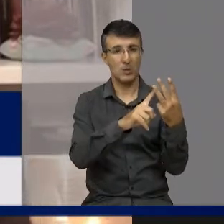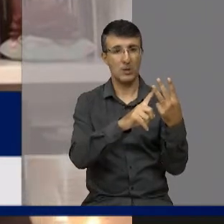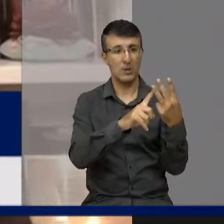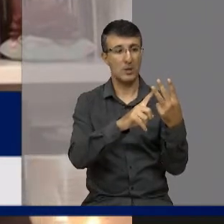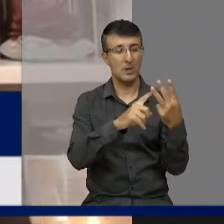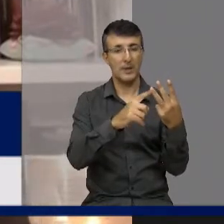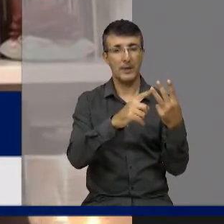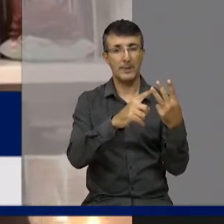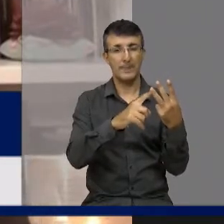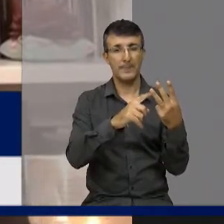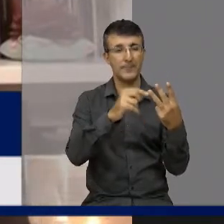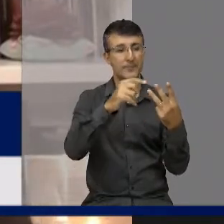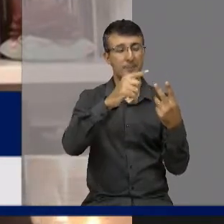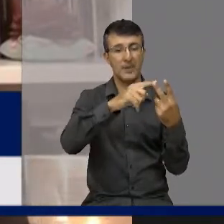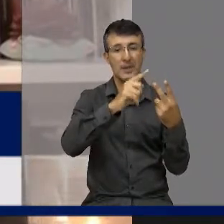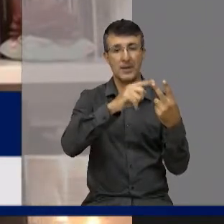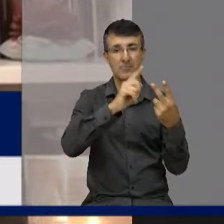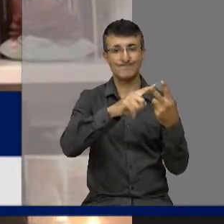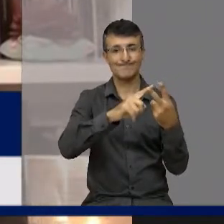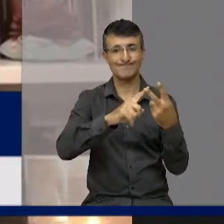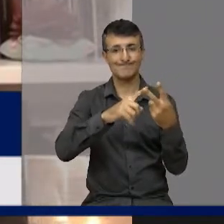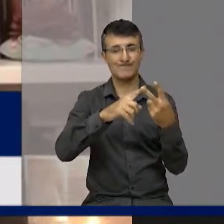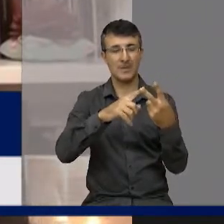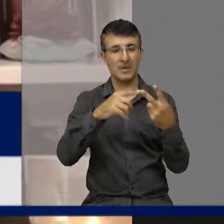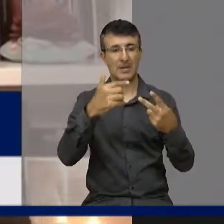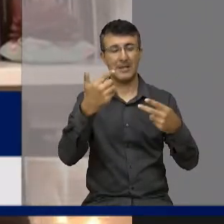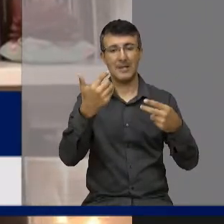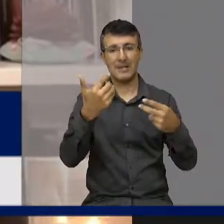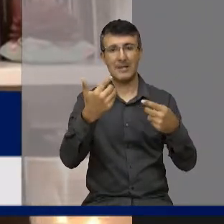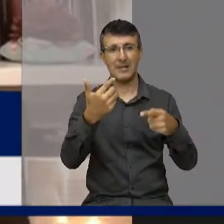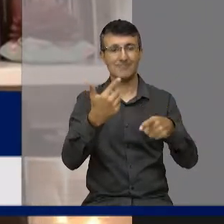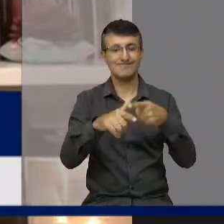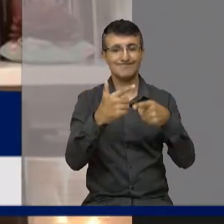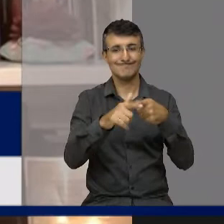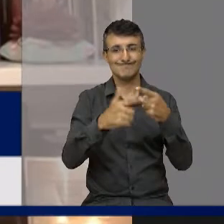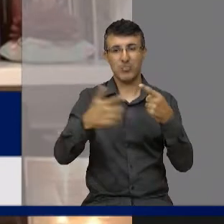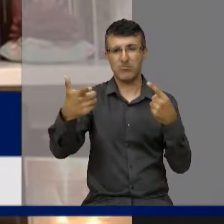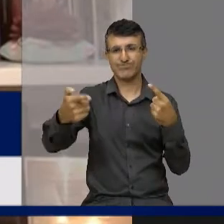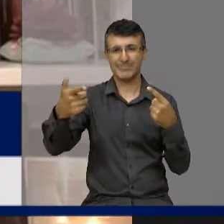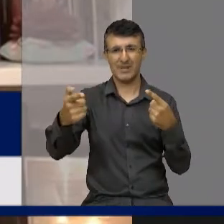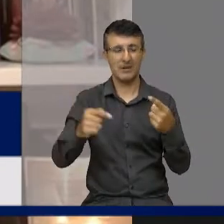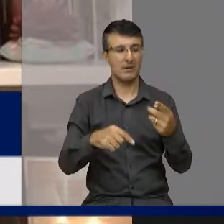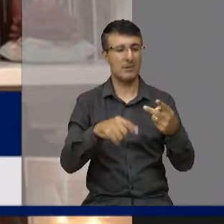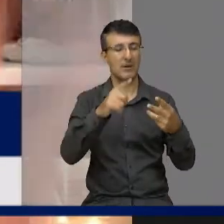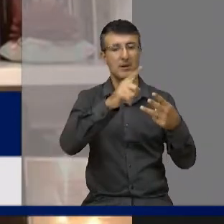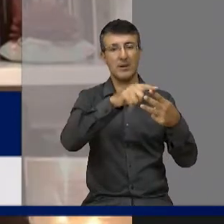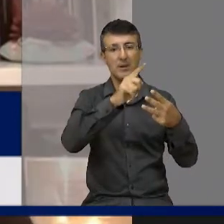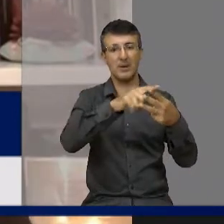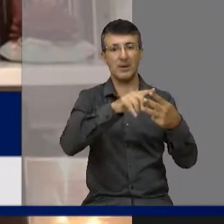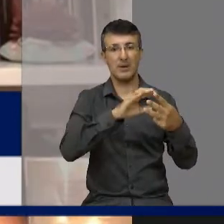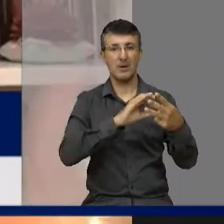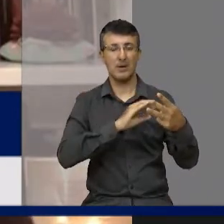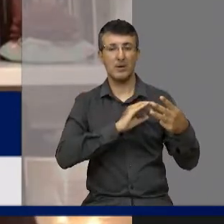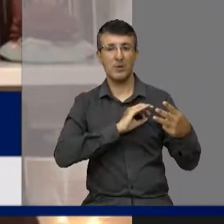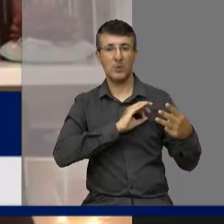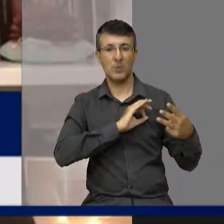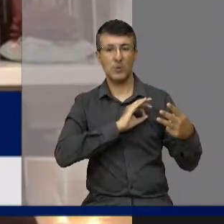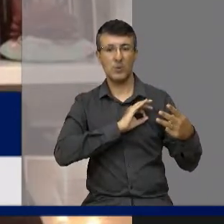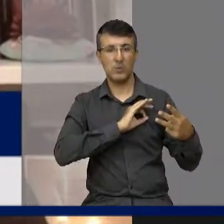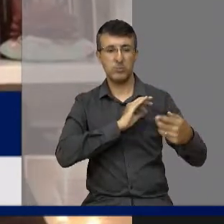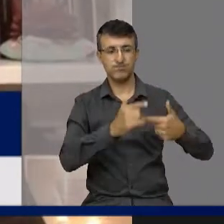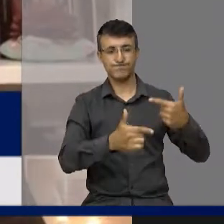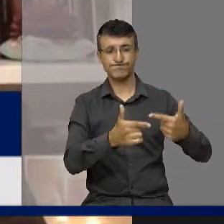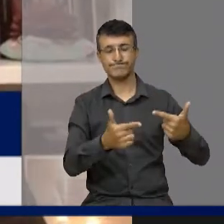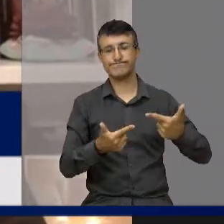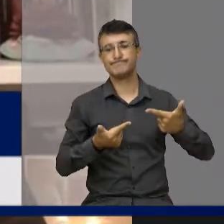de eventos com armas de fogo e ações policiais, né? Então, num ranking aí de todos os crimes que vêm sendo cometidos e